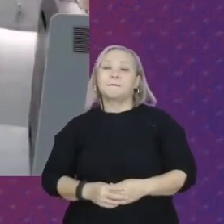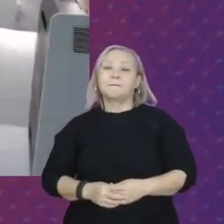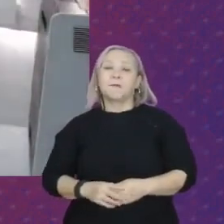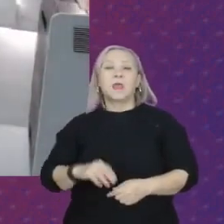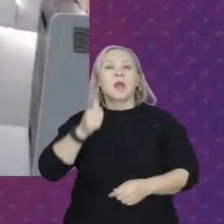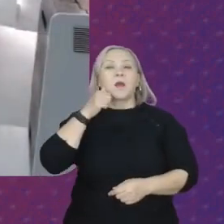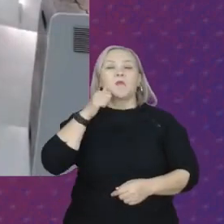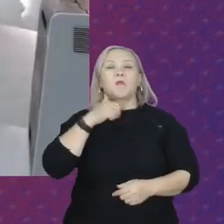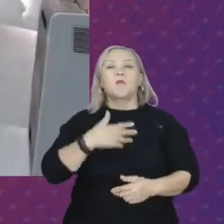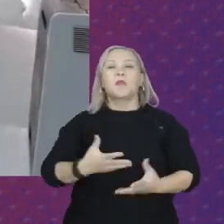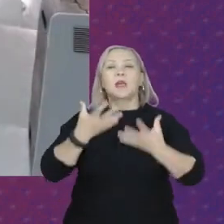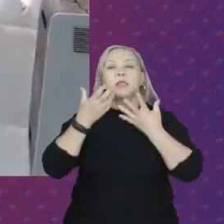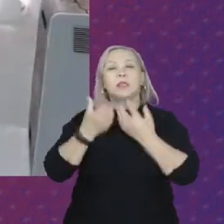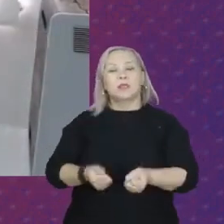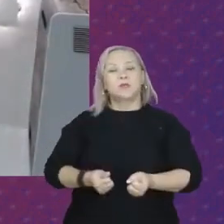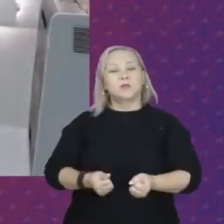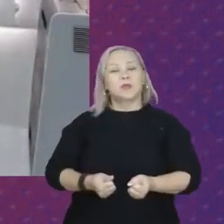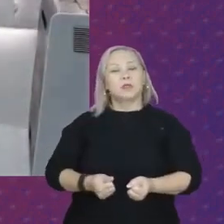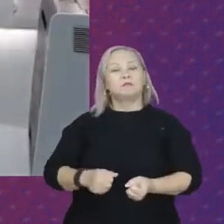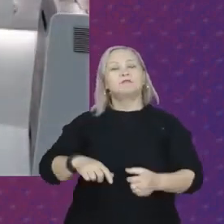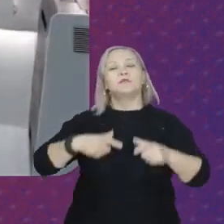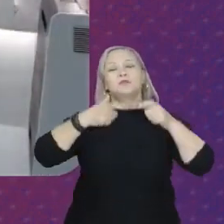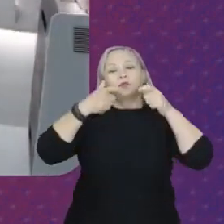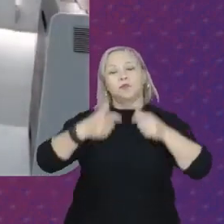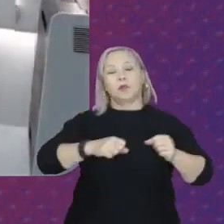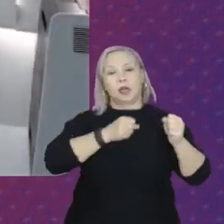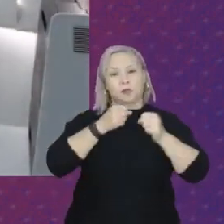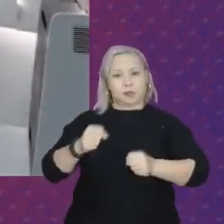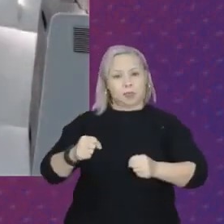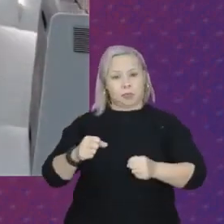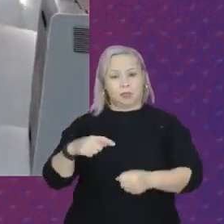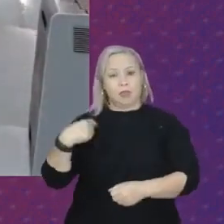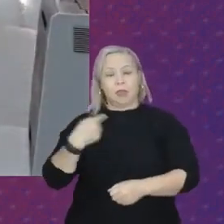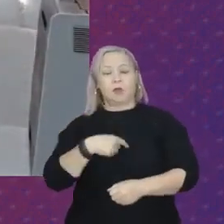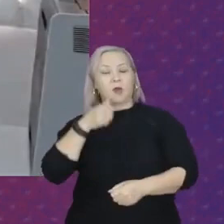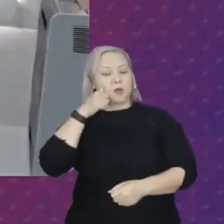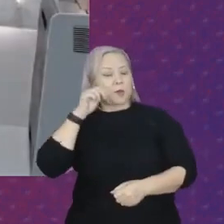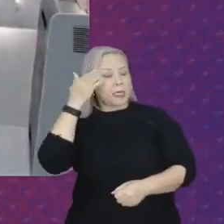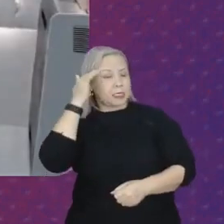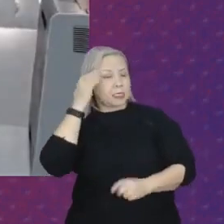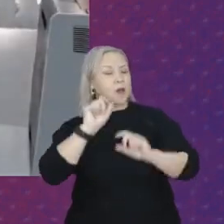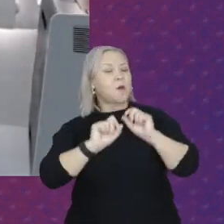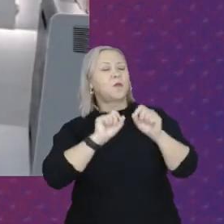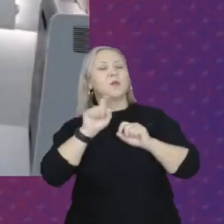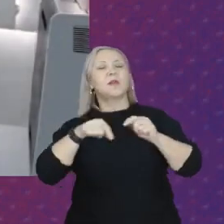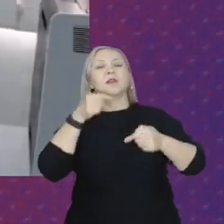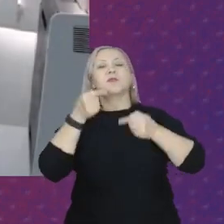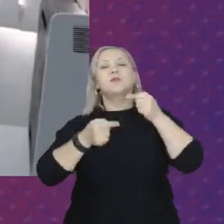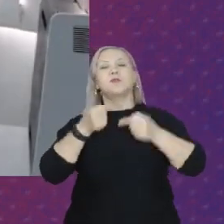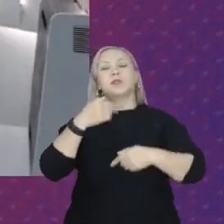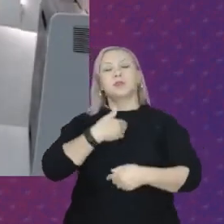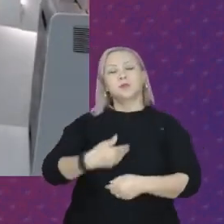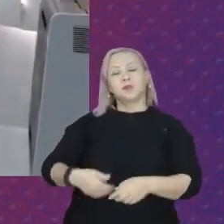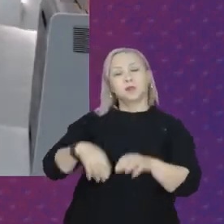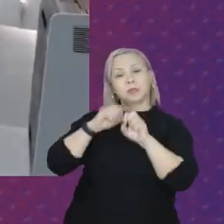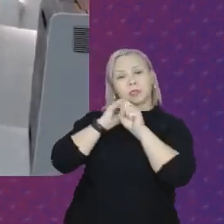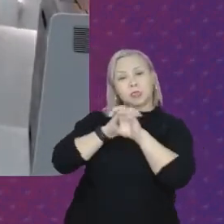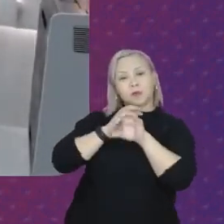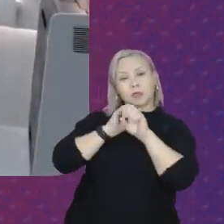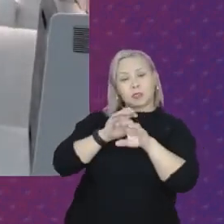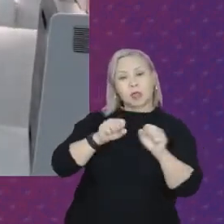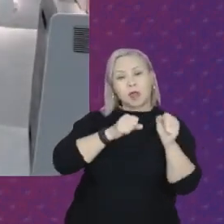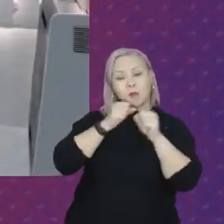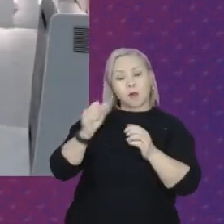mulheres assumirem o espaço de poder, porque nós, mulheres, entendemos o que as políticas públicas educacionais